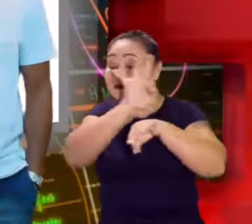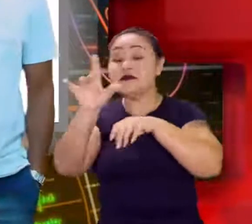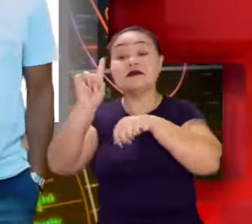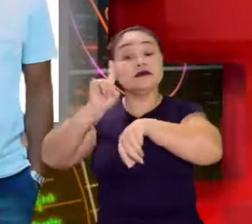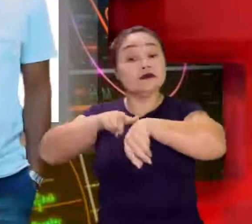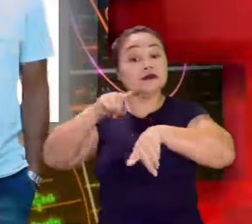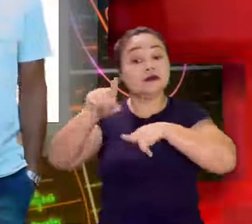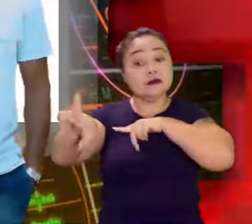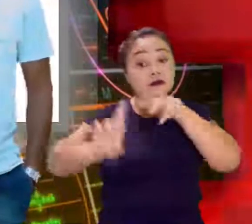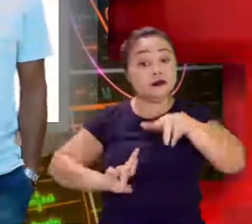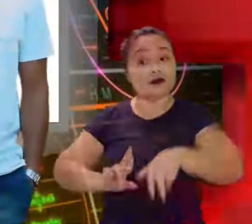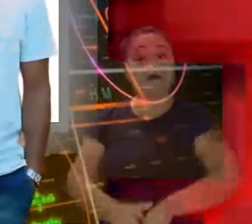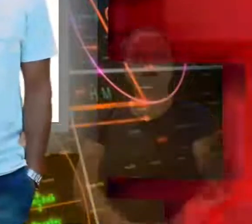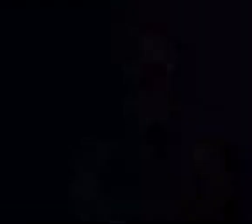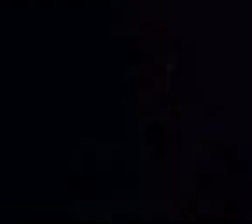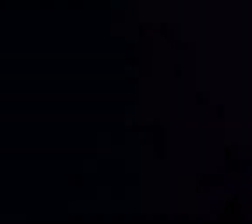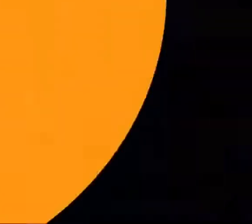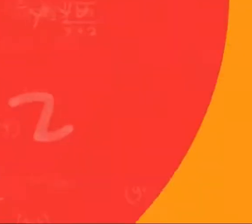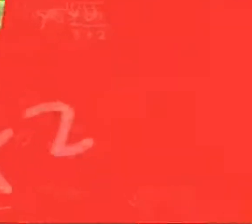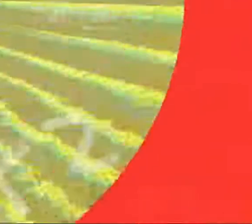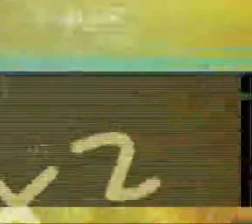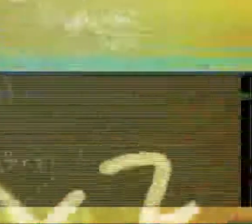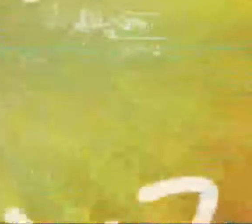hora do quiz.